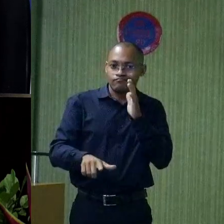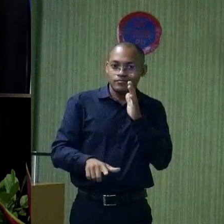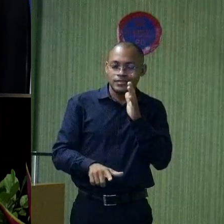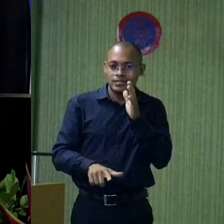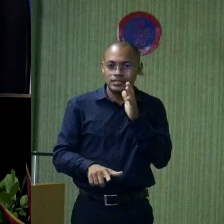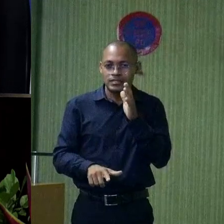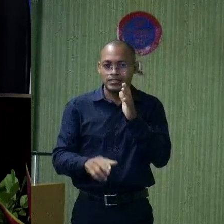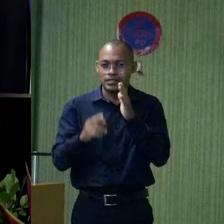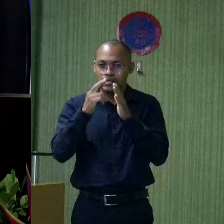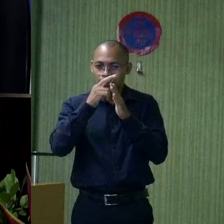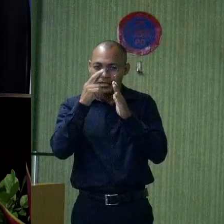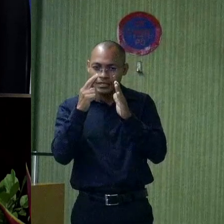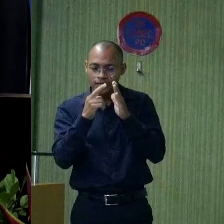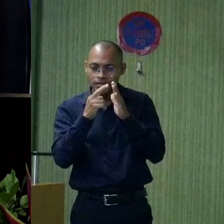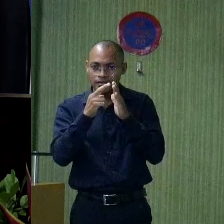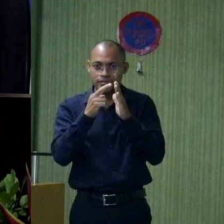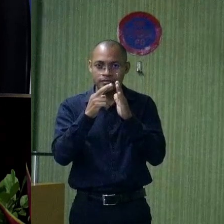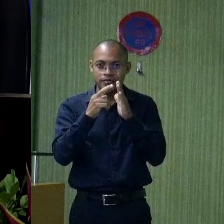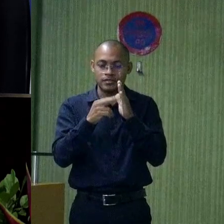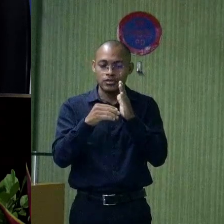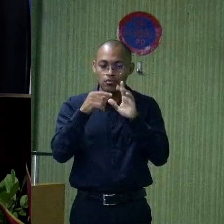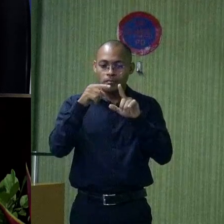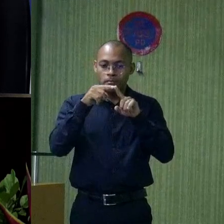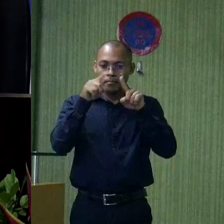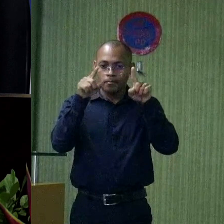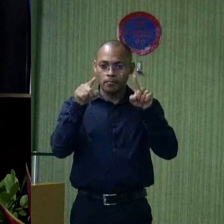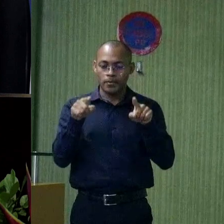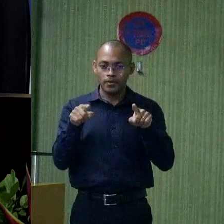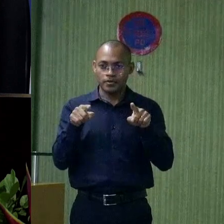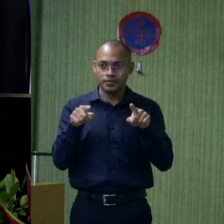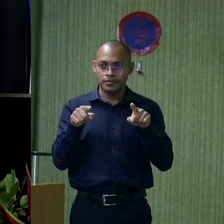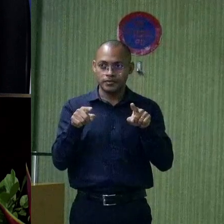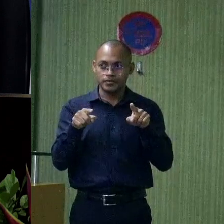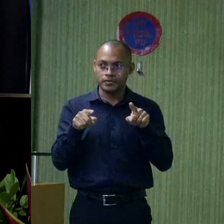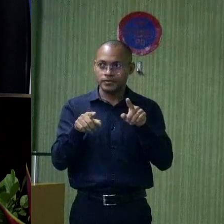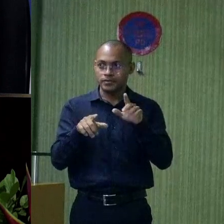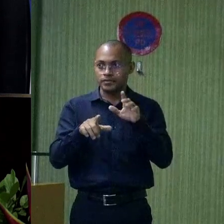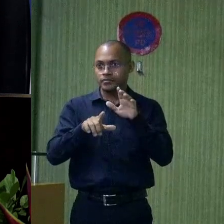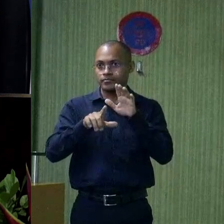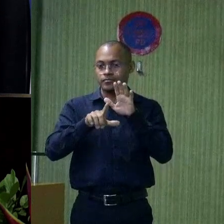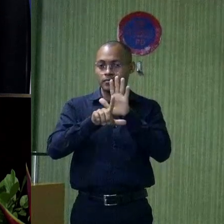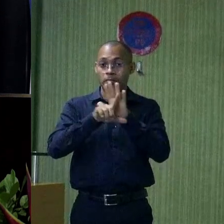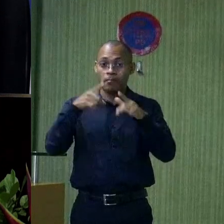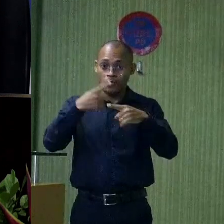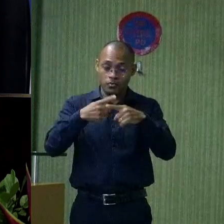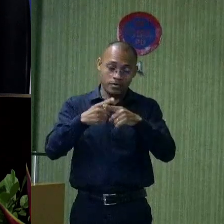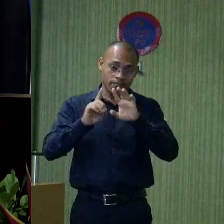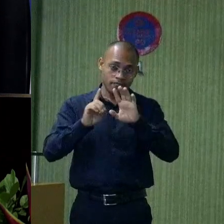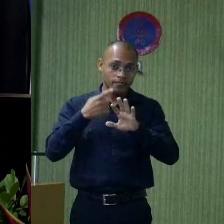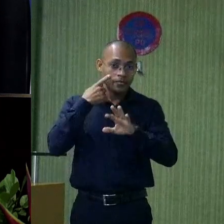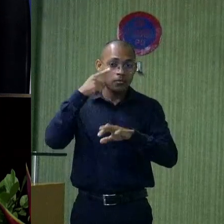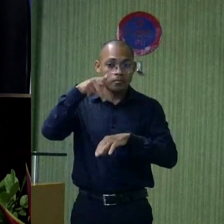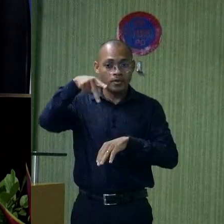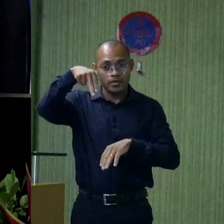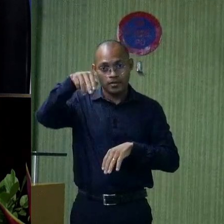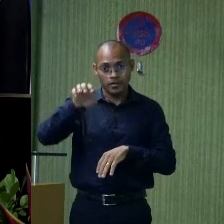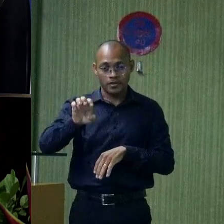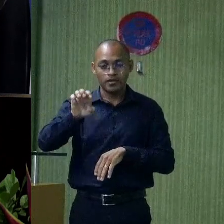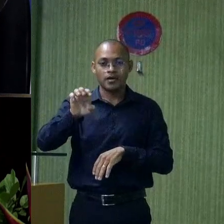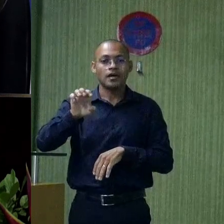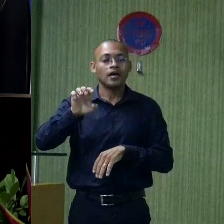próprio e e tá até com porque veja como o pne ele reproduz disp possí